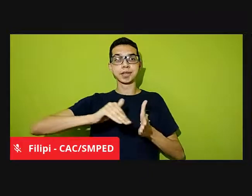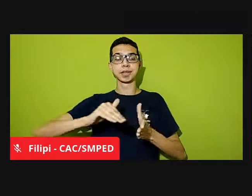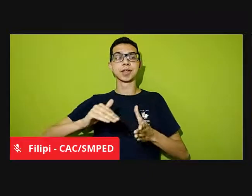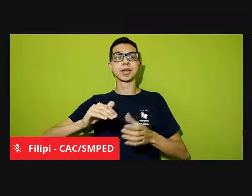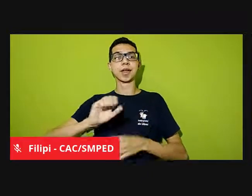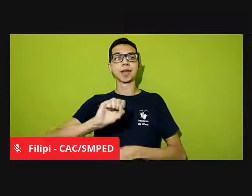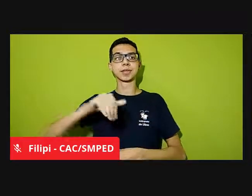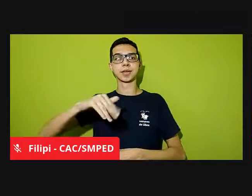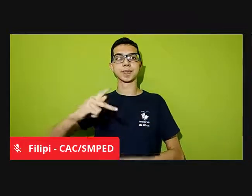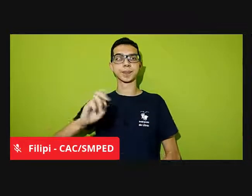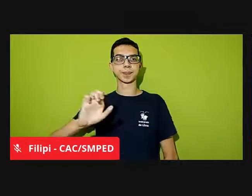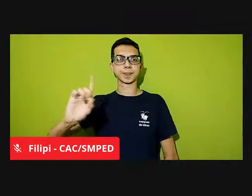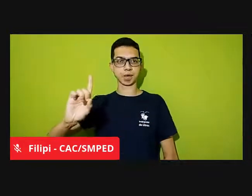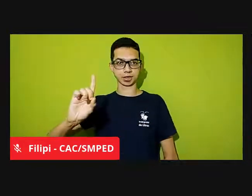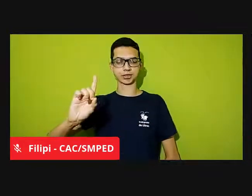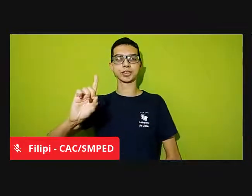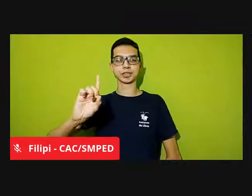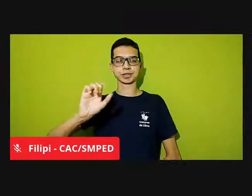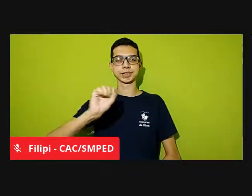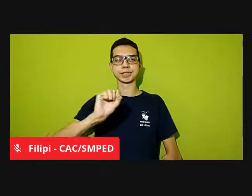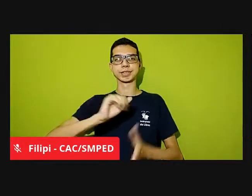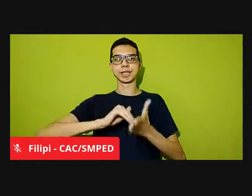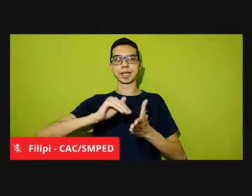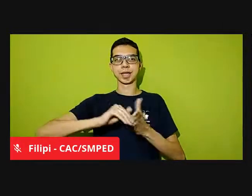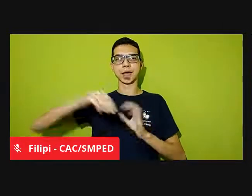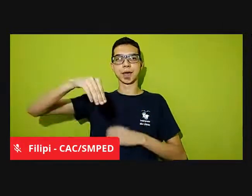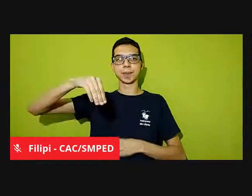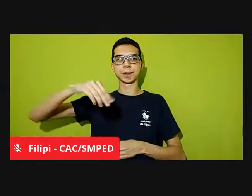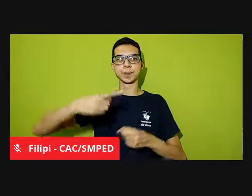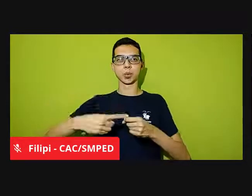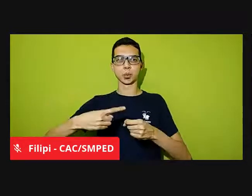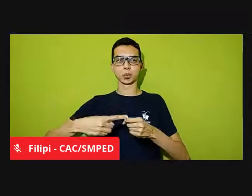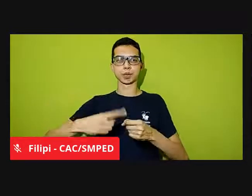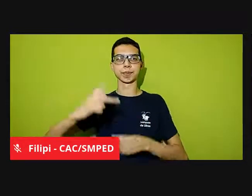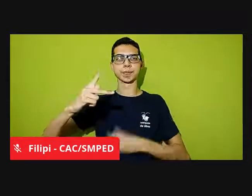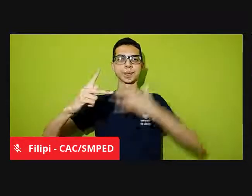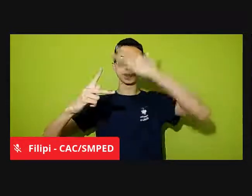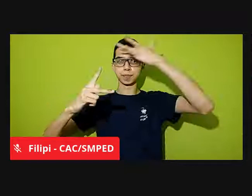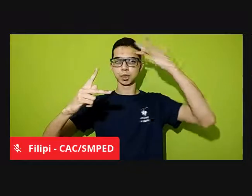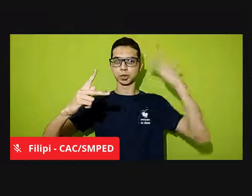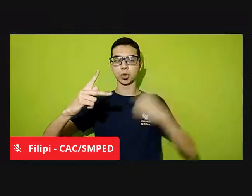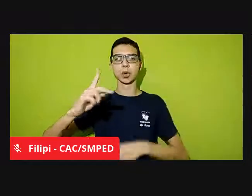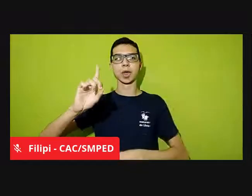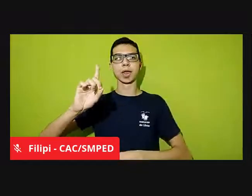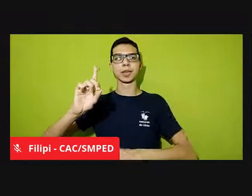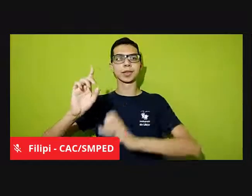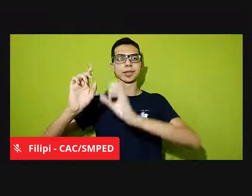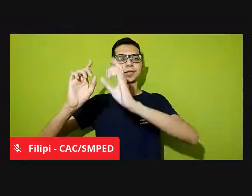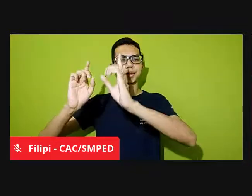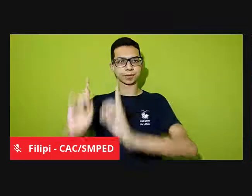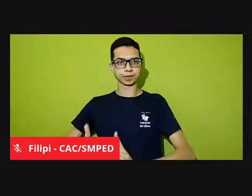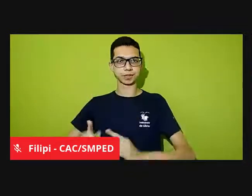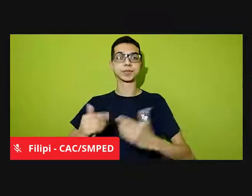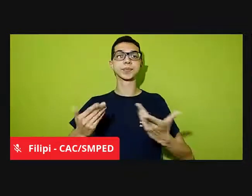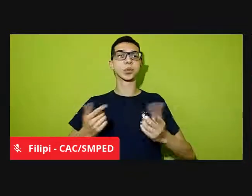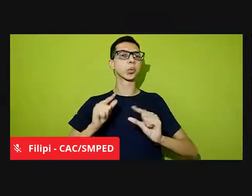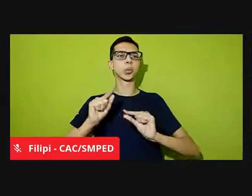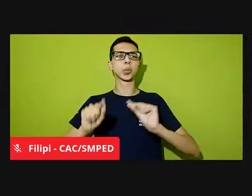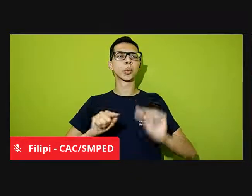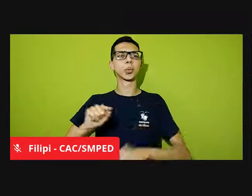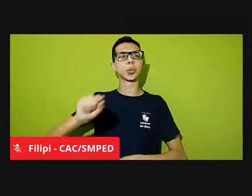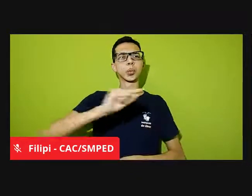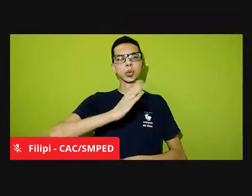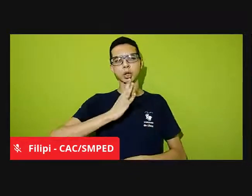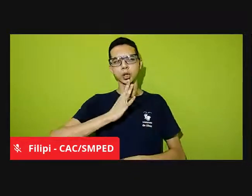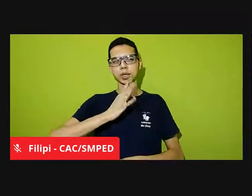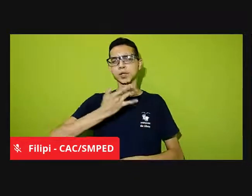com Deficiência. Não sei se todo mundo conhece ou já ouviu falar, mas a Secretaria Municipal da Pessoa com Deficiência é o que nós